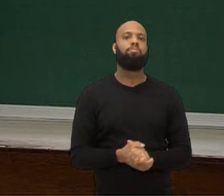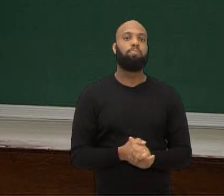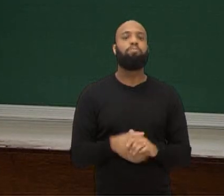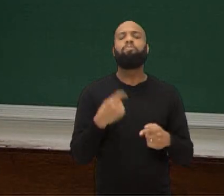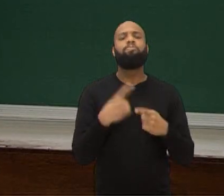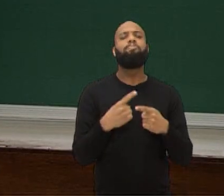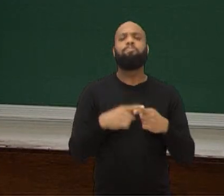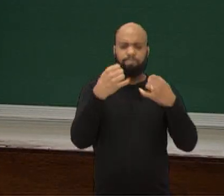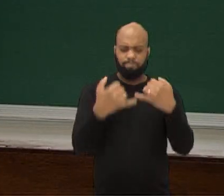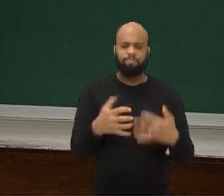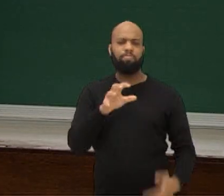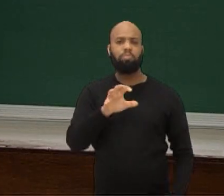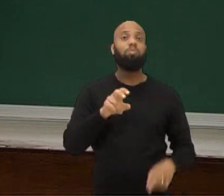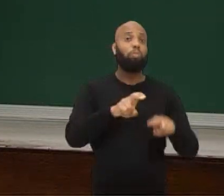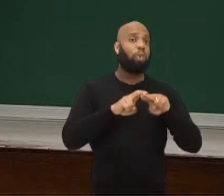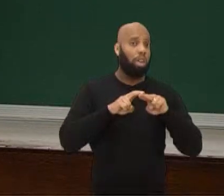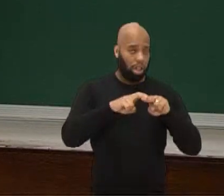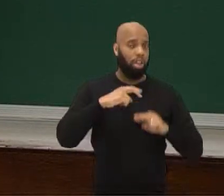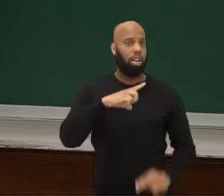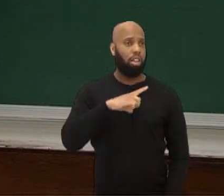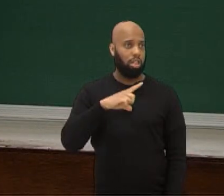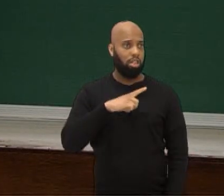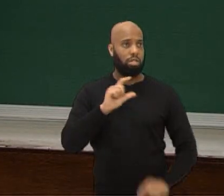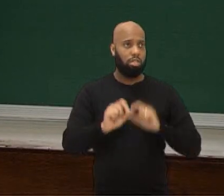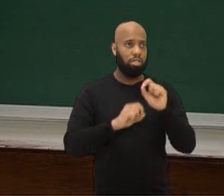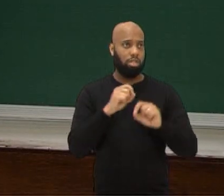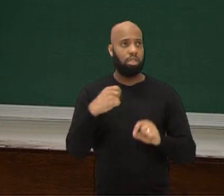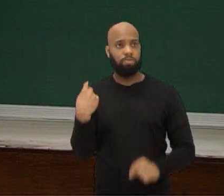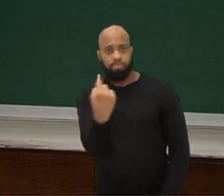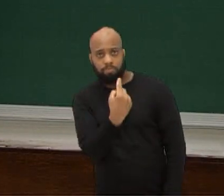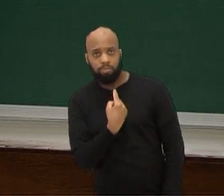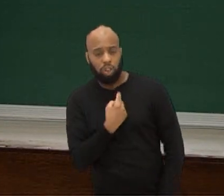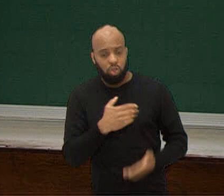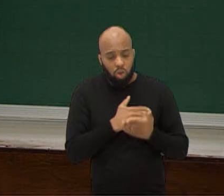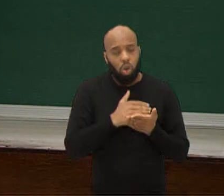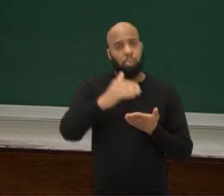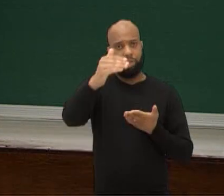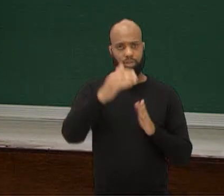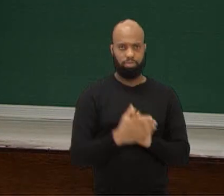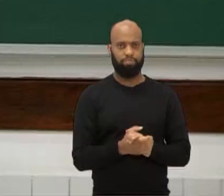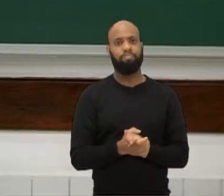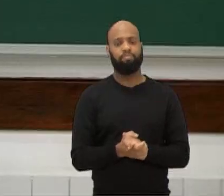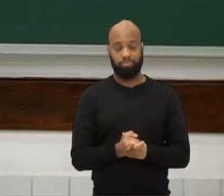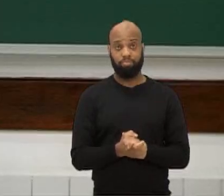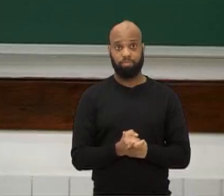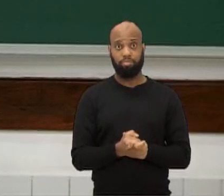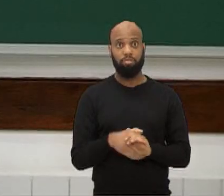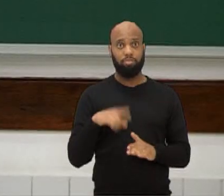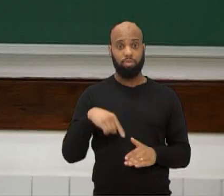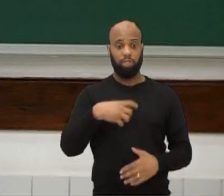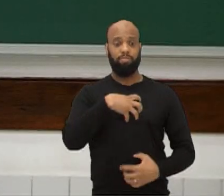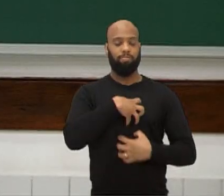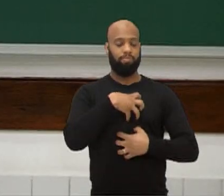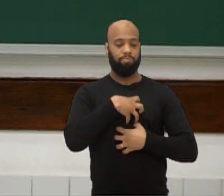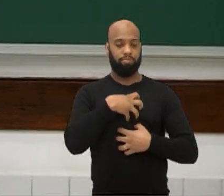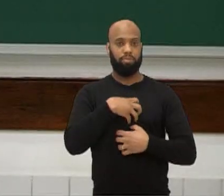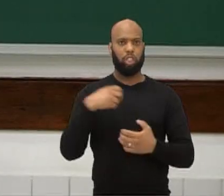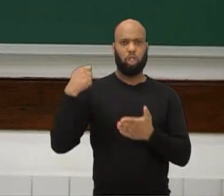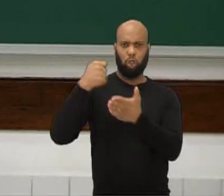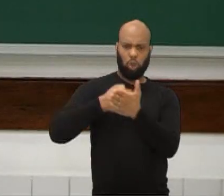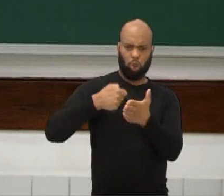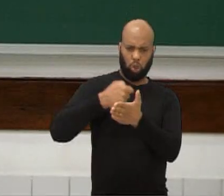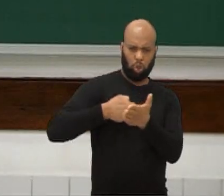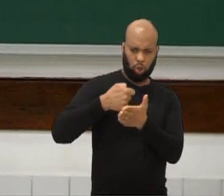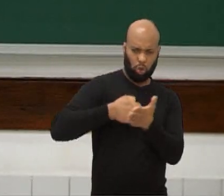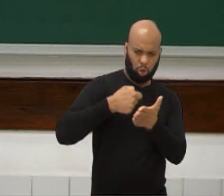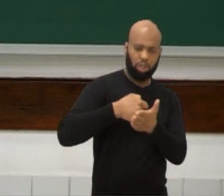fala disso? Por causa do nosso começo, quando a gente falou do espírito guerreiro, do